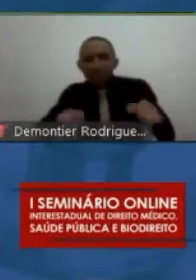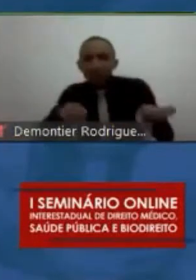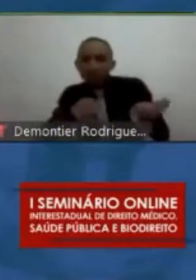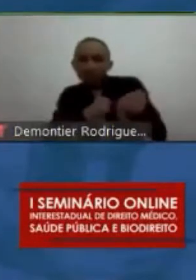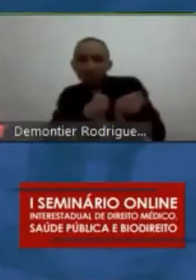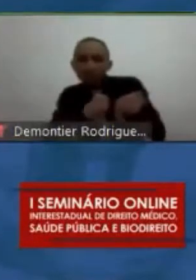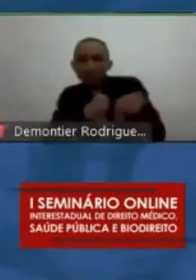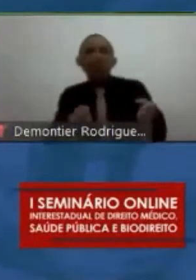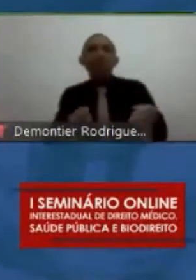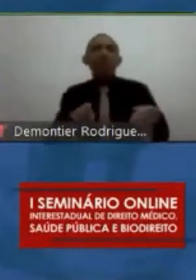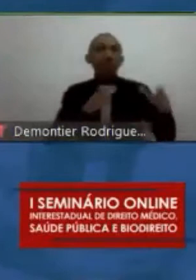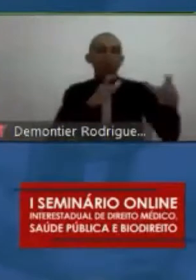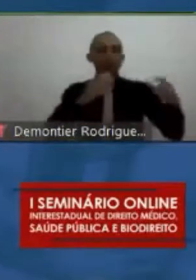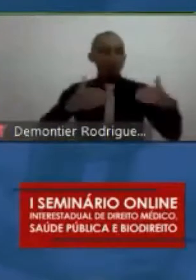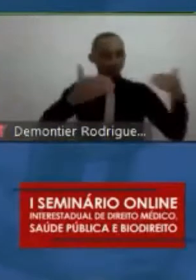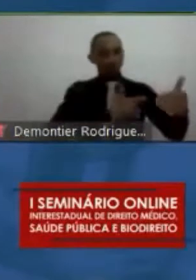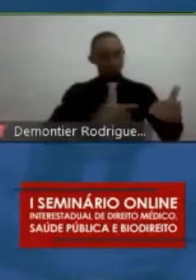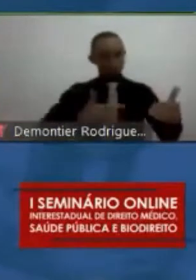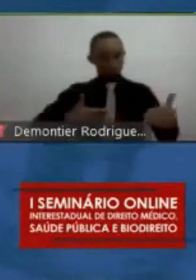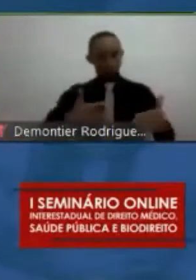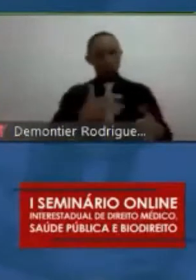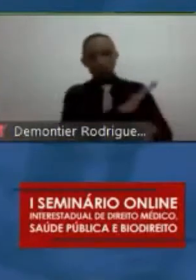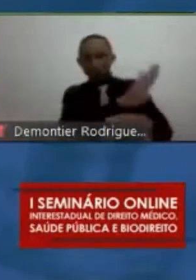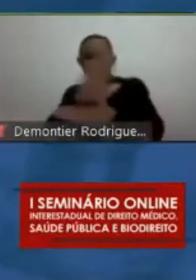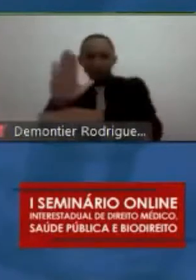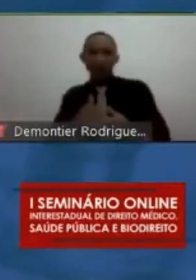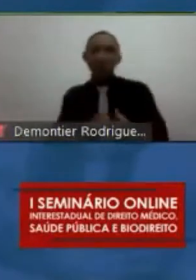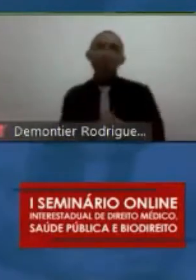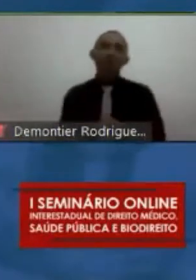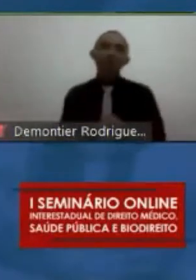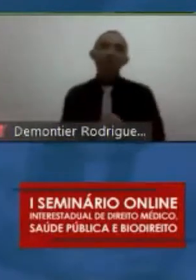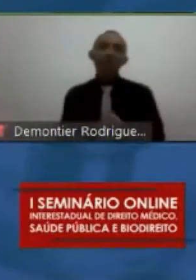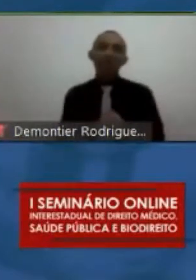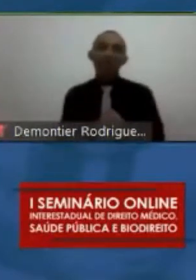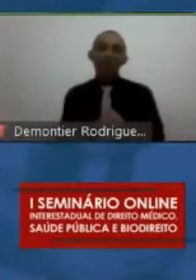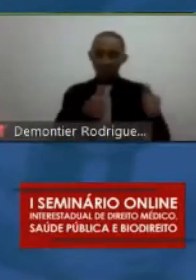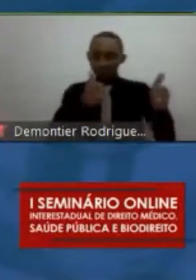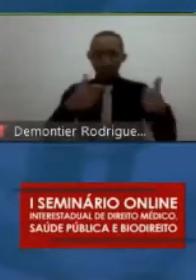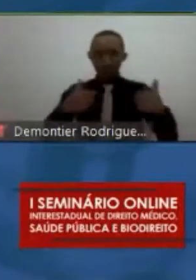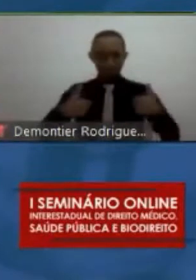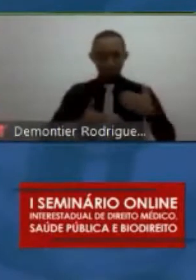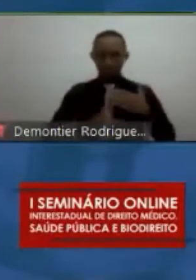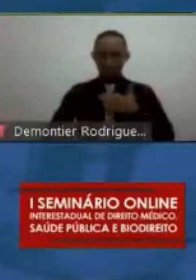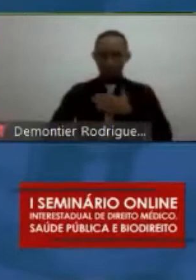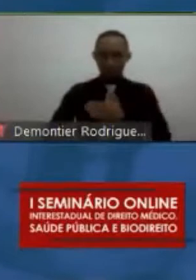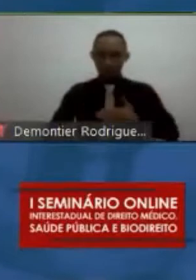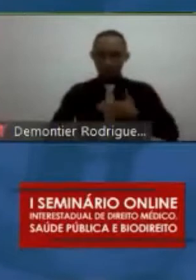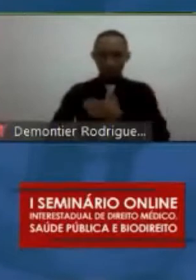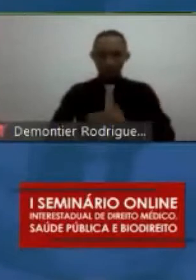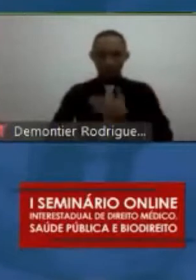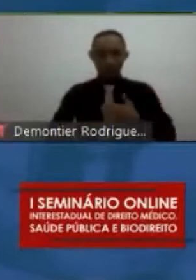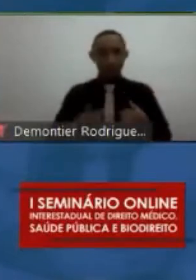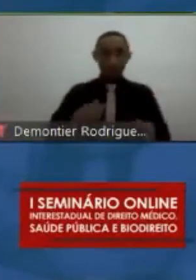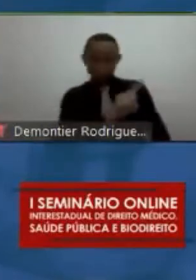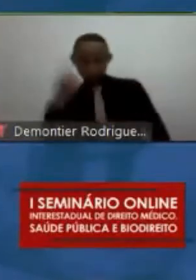dar no âmbito da saúde pública, né? Muito me deu satisfação de poder, apesar de ser o último a